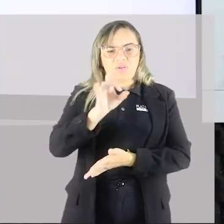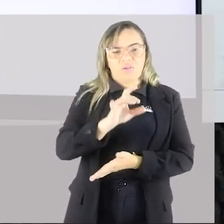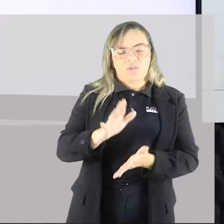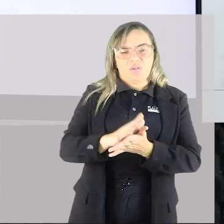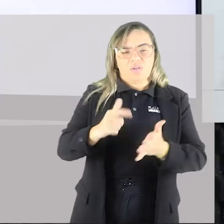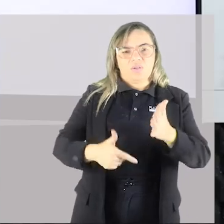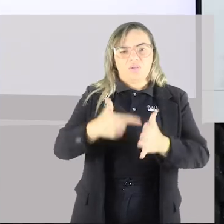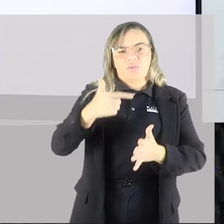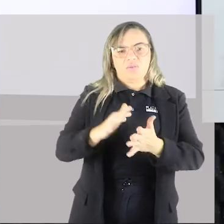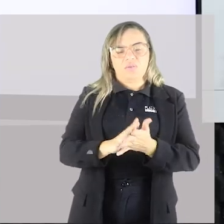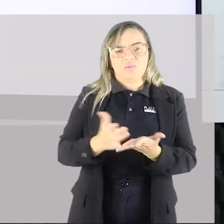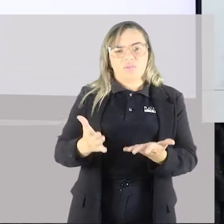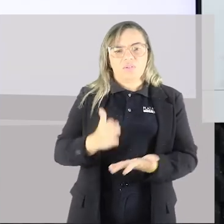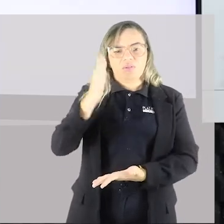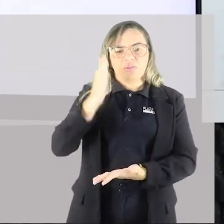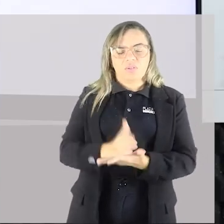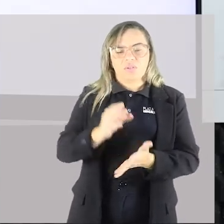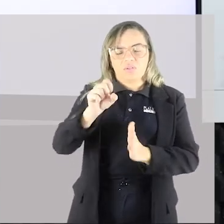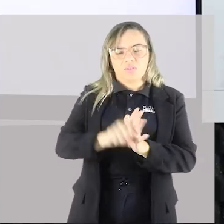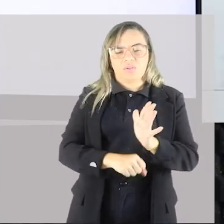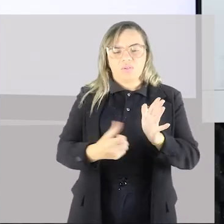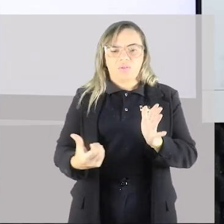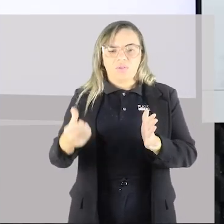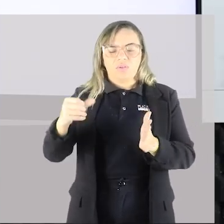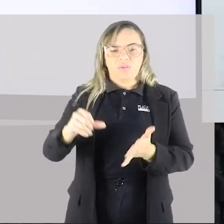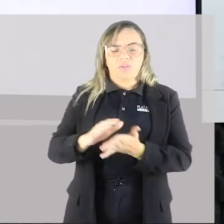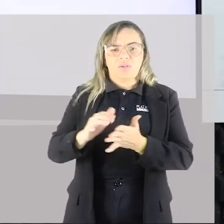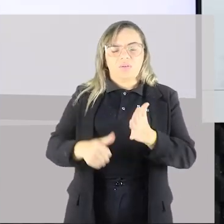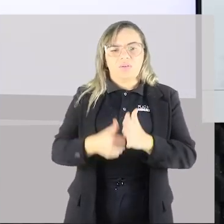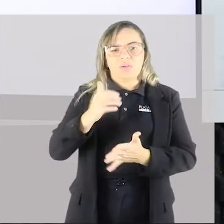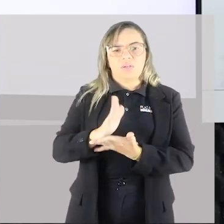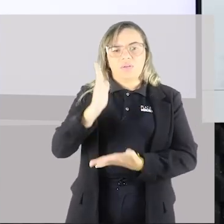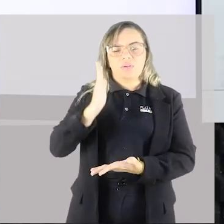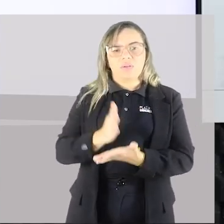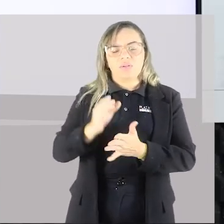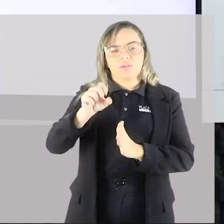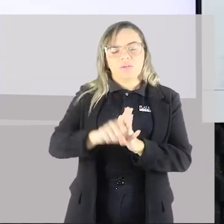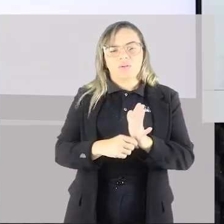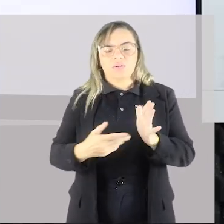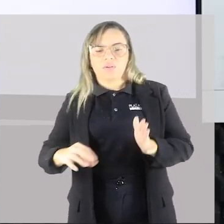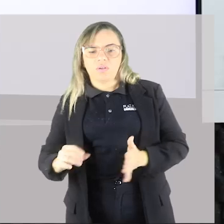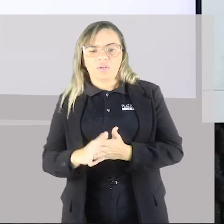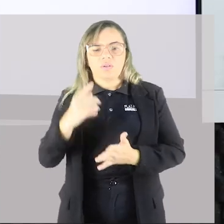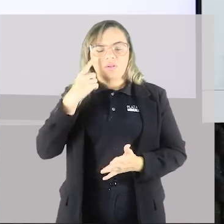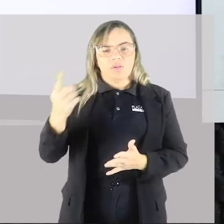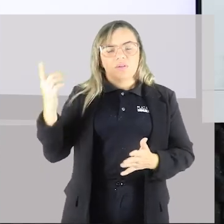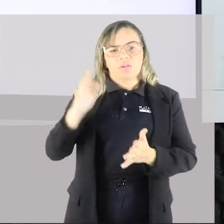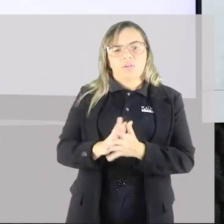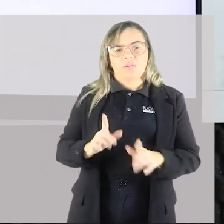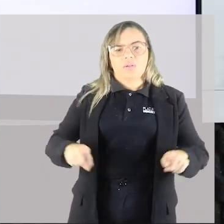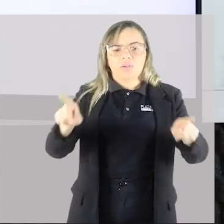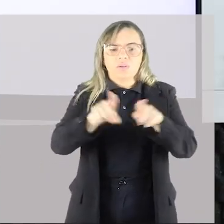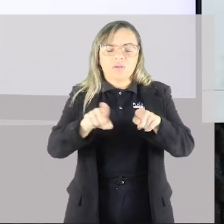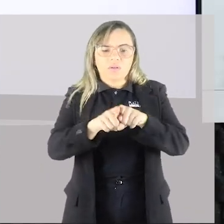segunda metade do século XIX ou na primeira metade. Não, hoje nós temos também e está de forma ampla